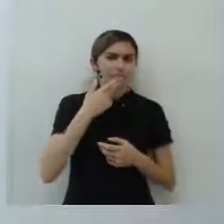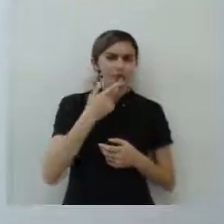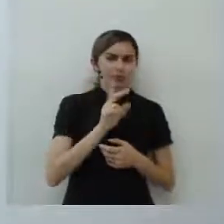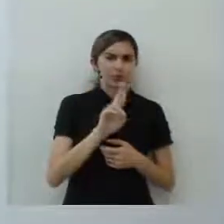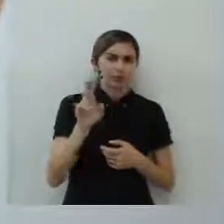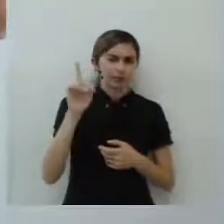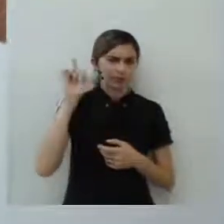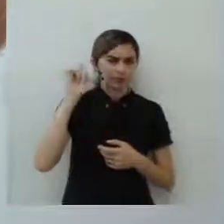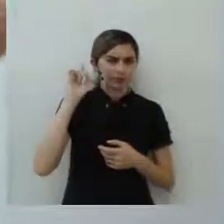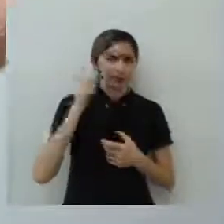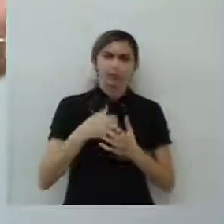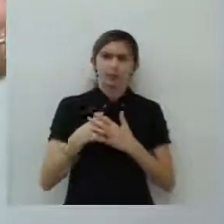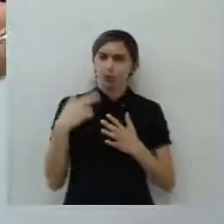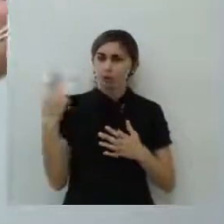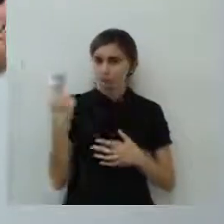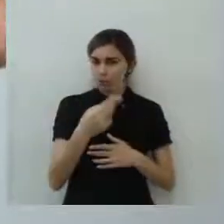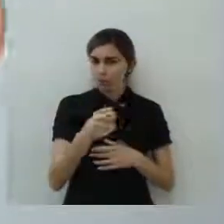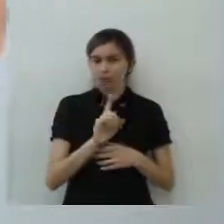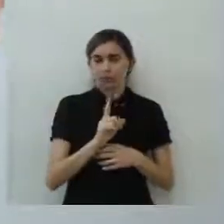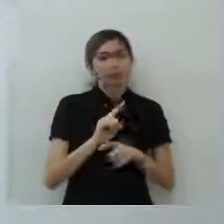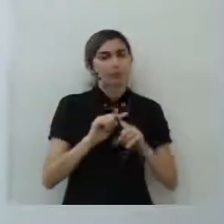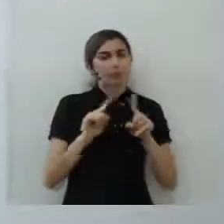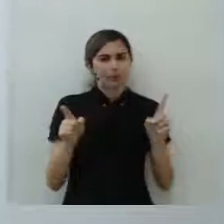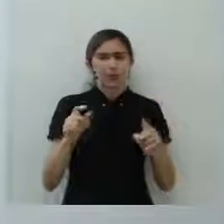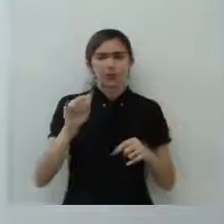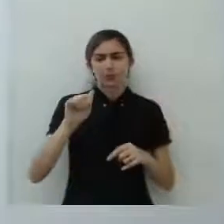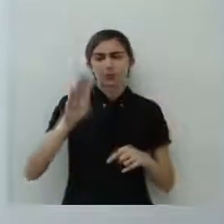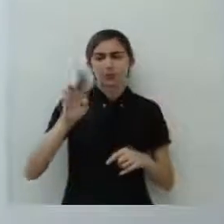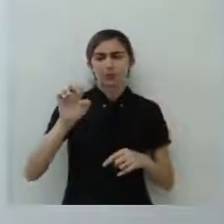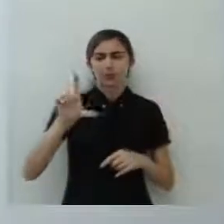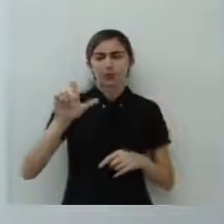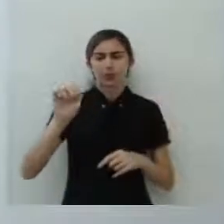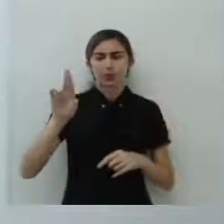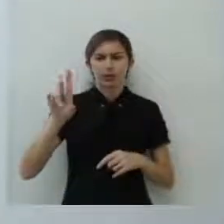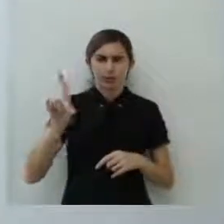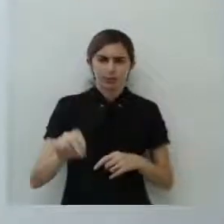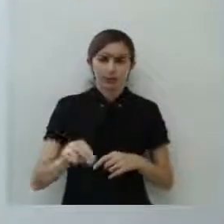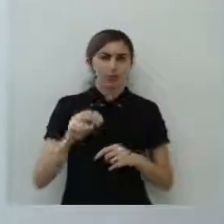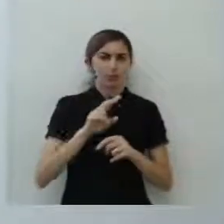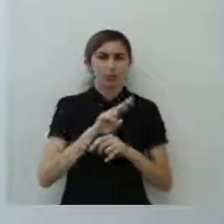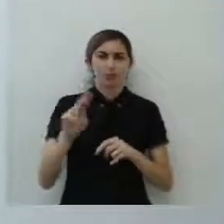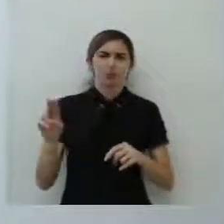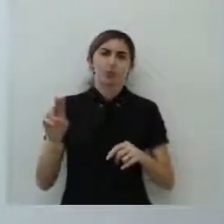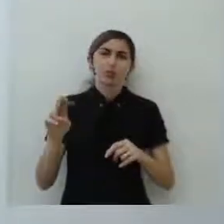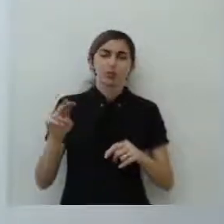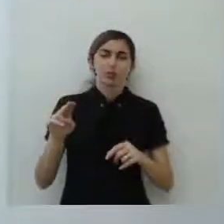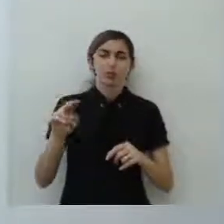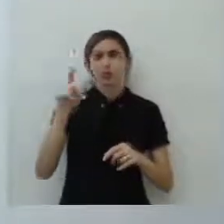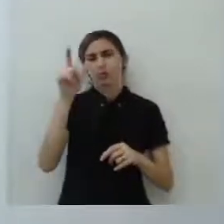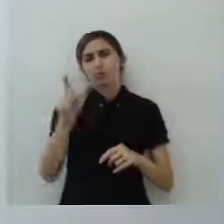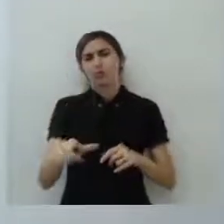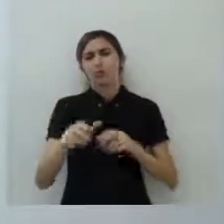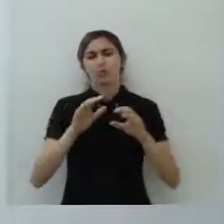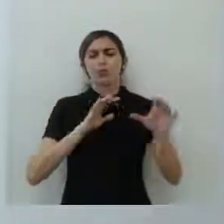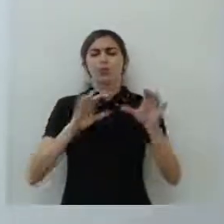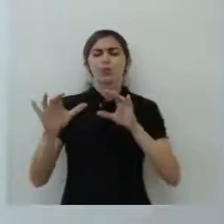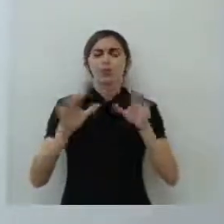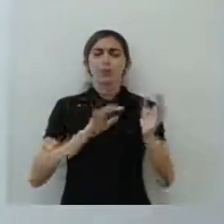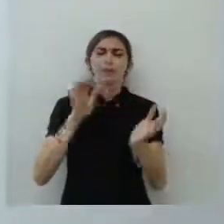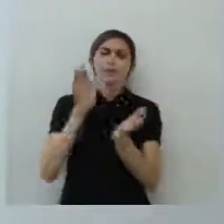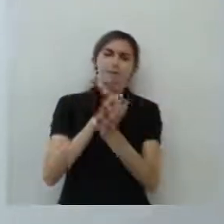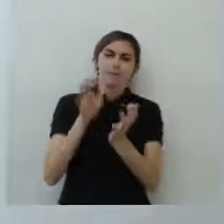cara. Não com esse nome, mas Abelardo Barbosa colocamos como subtítulo Grande Comunicador